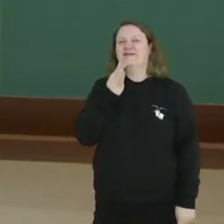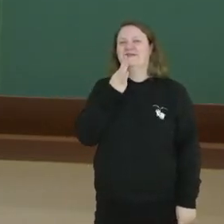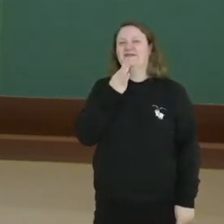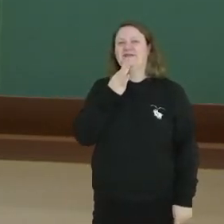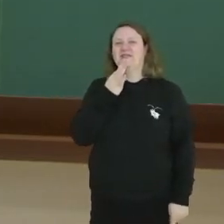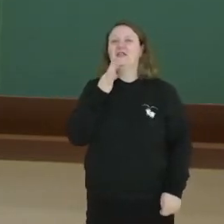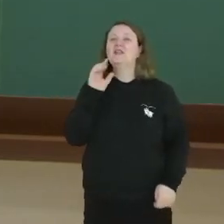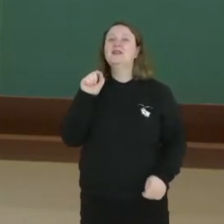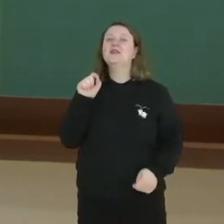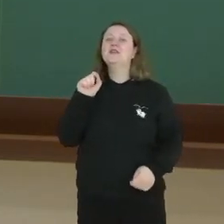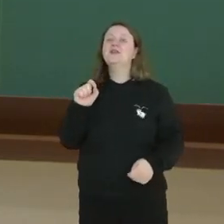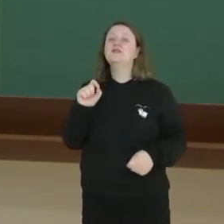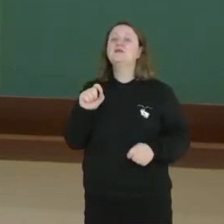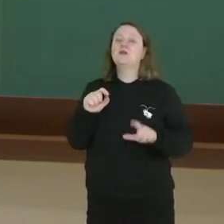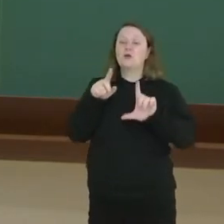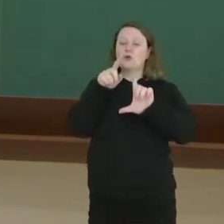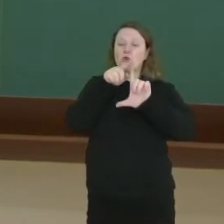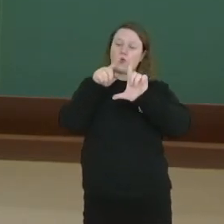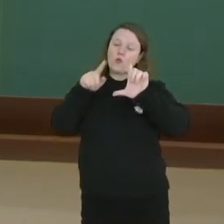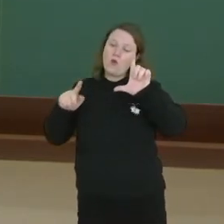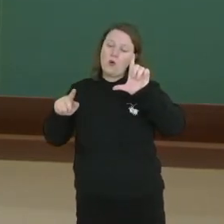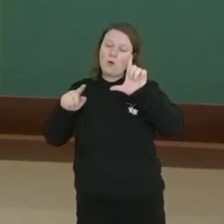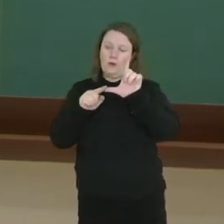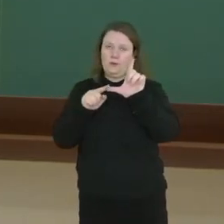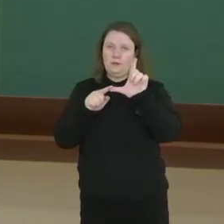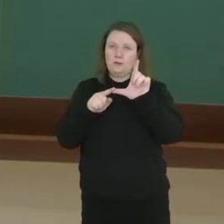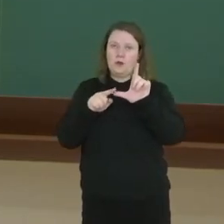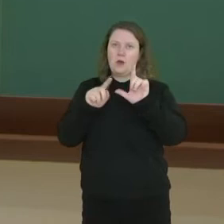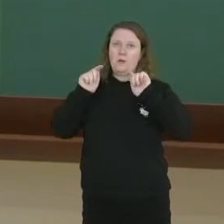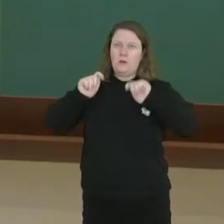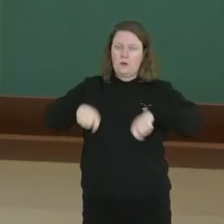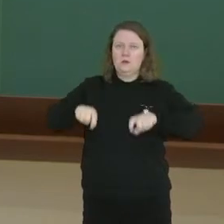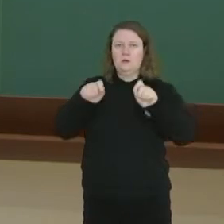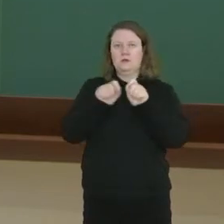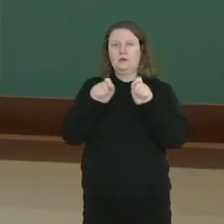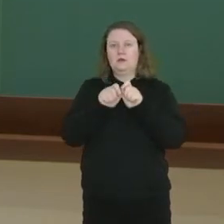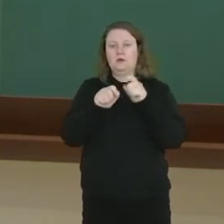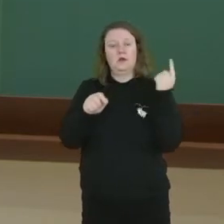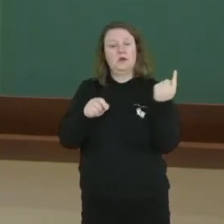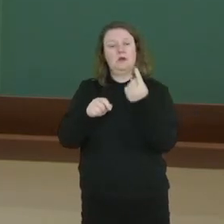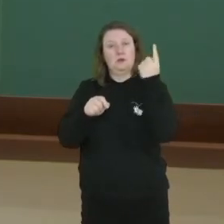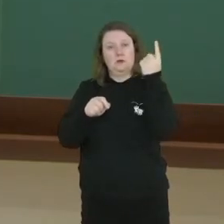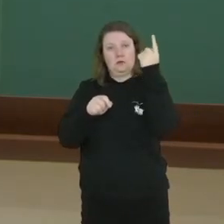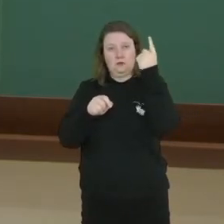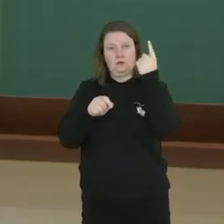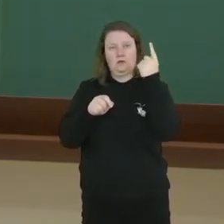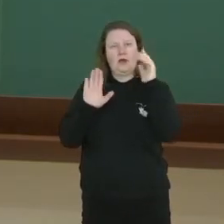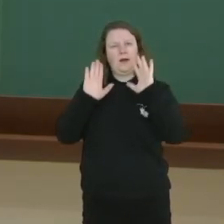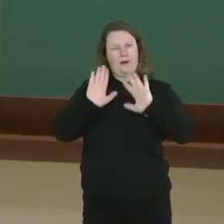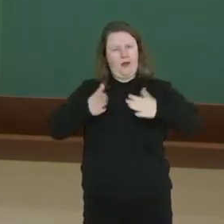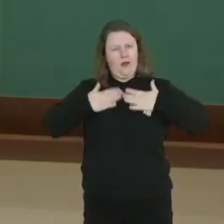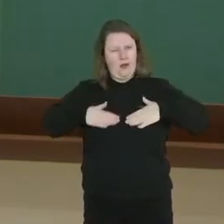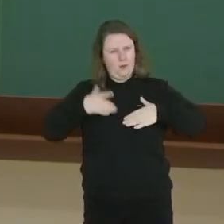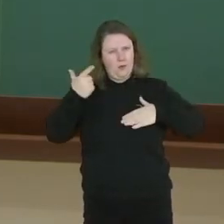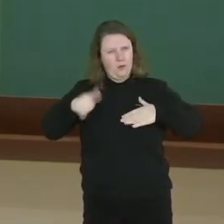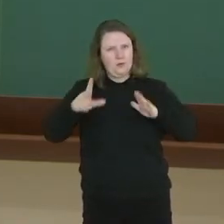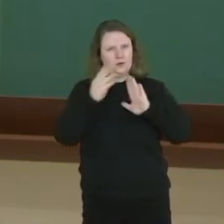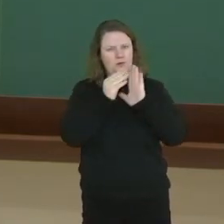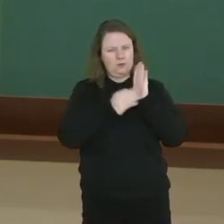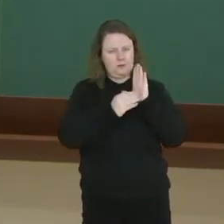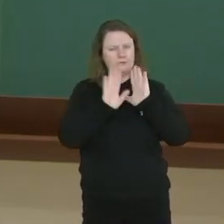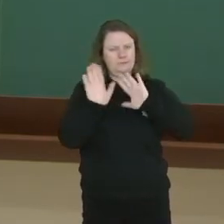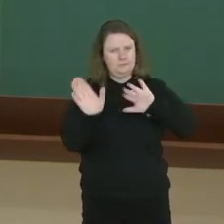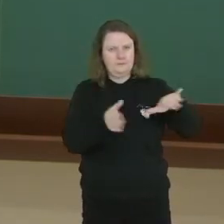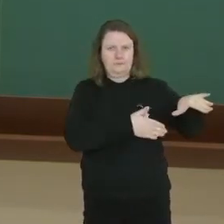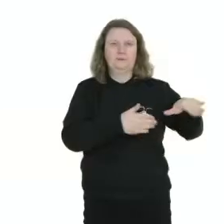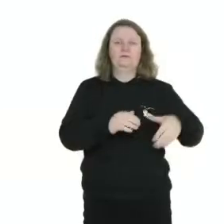encaixar um triângulo retângulo caso ele não exista. Basta traçar a altura, né? Mas essa é uma história para outro momento. Então, olha